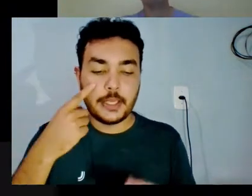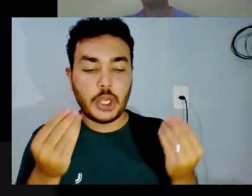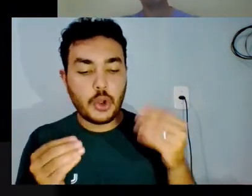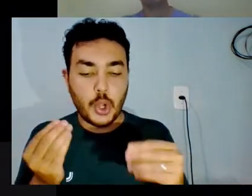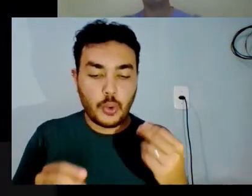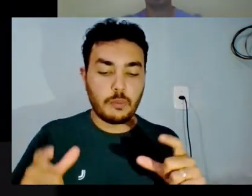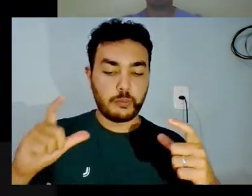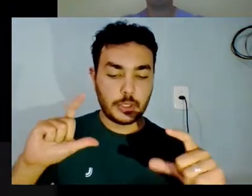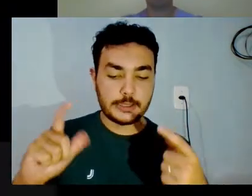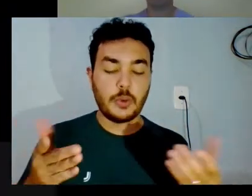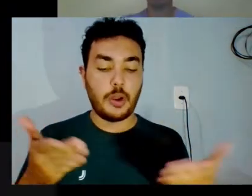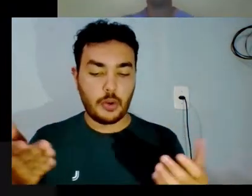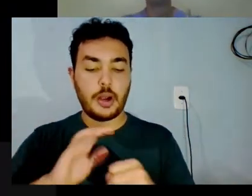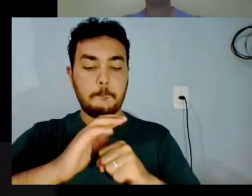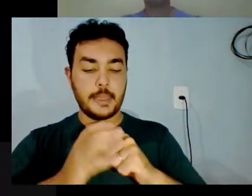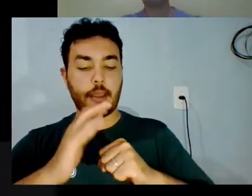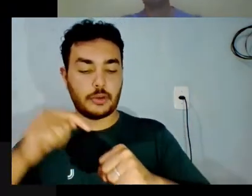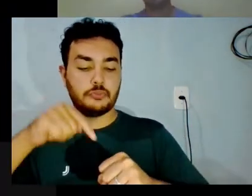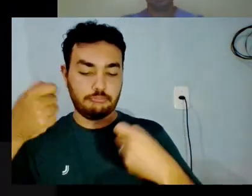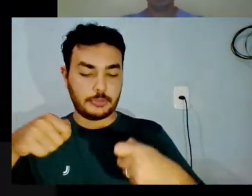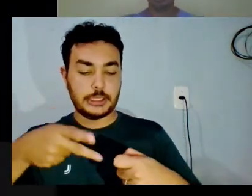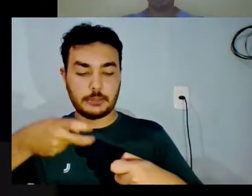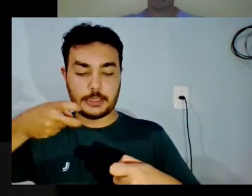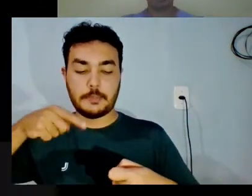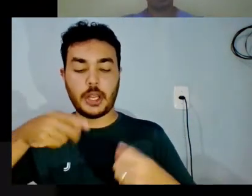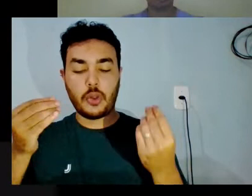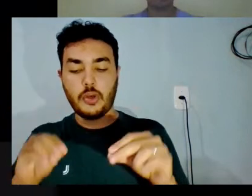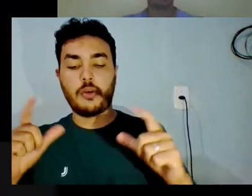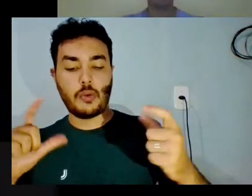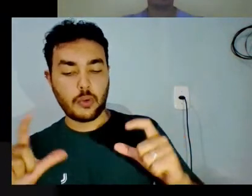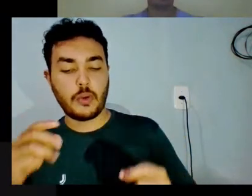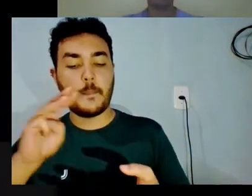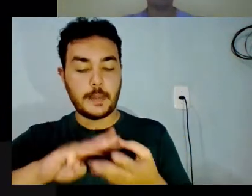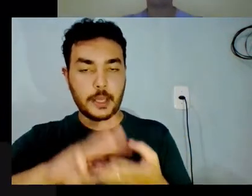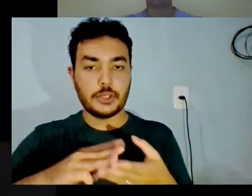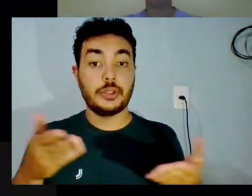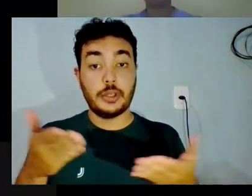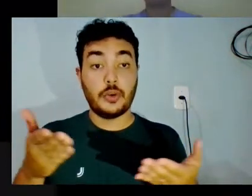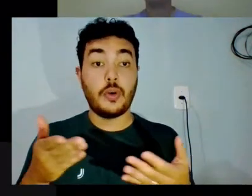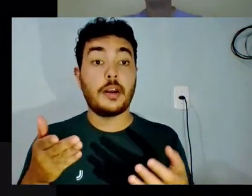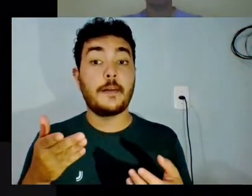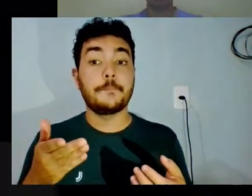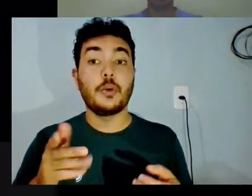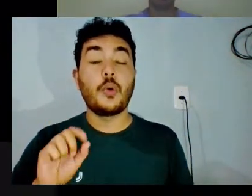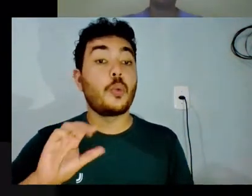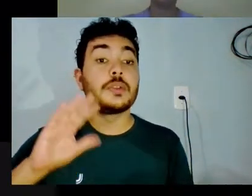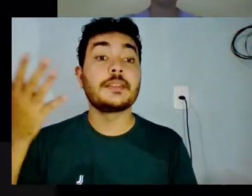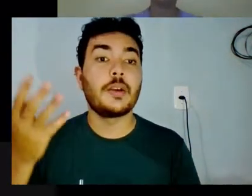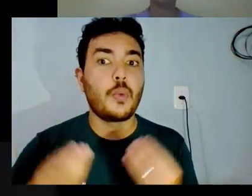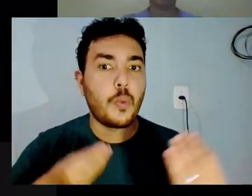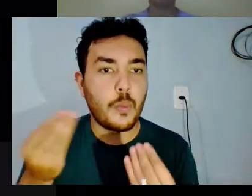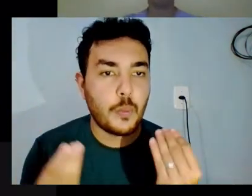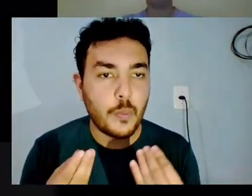uma nova, a partir dessa consideração também, né, que é considerar esse caráter iônico. E o que é a consequência disso? A gente tem